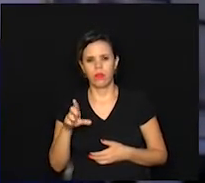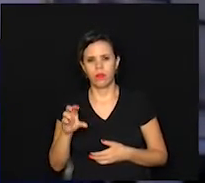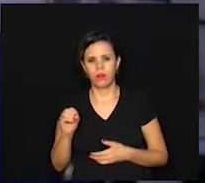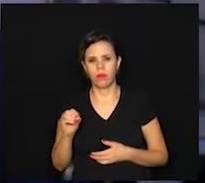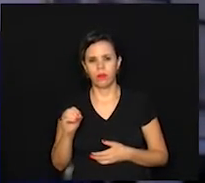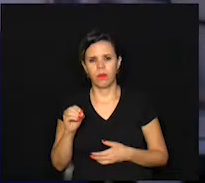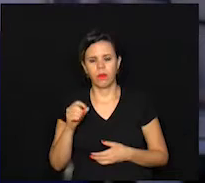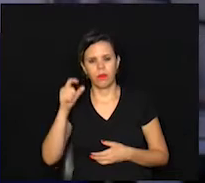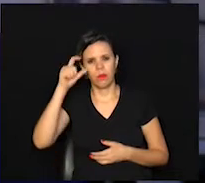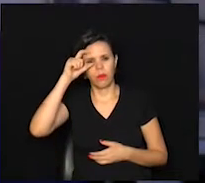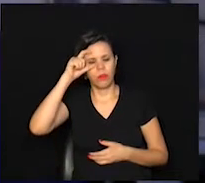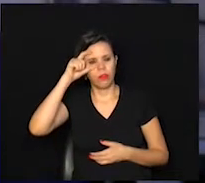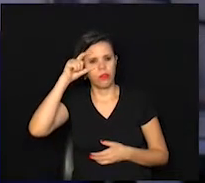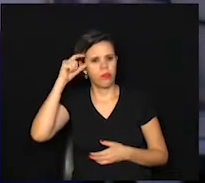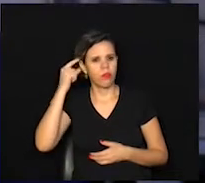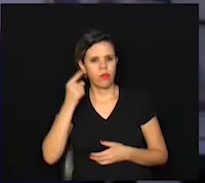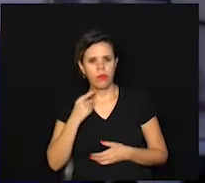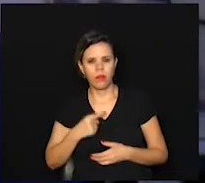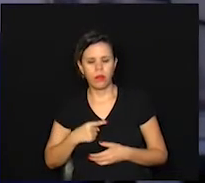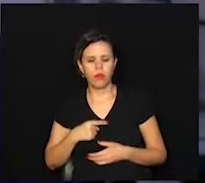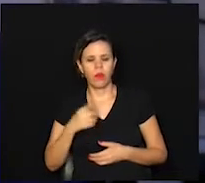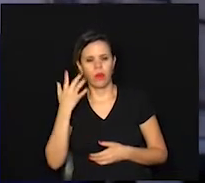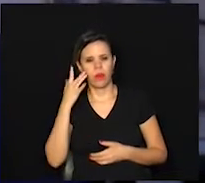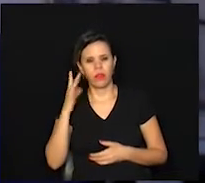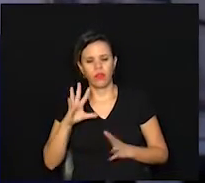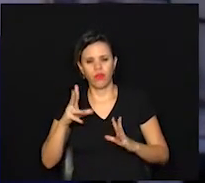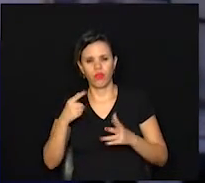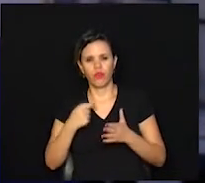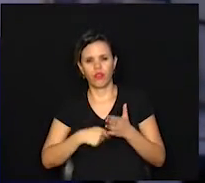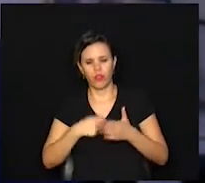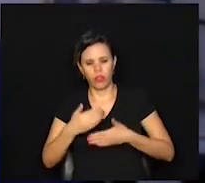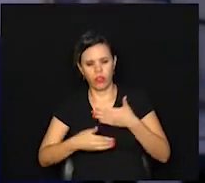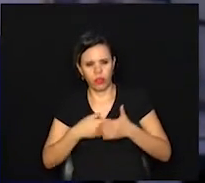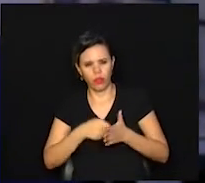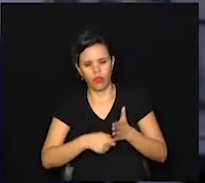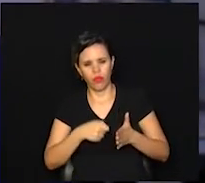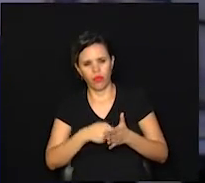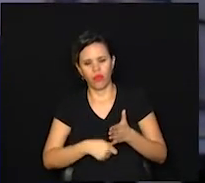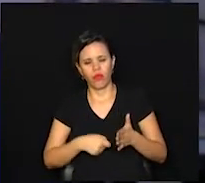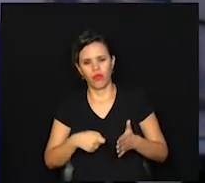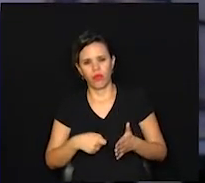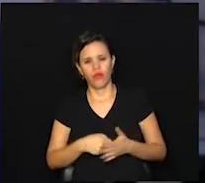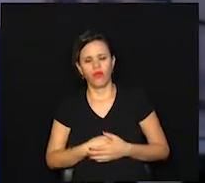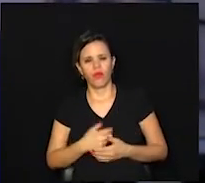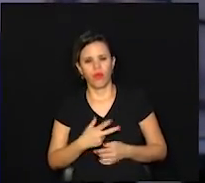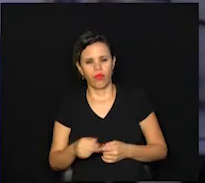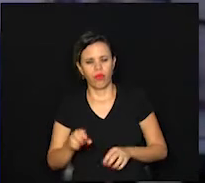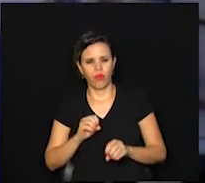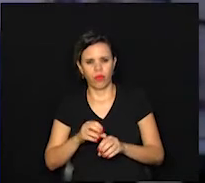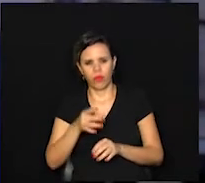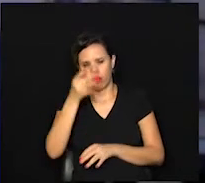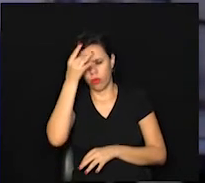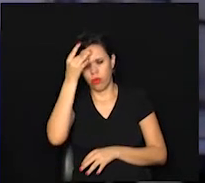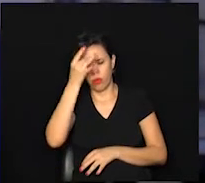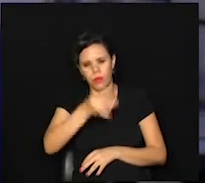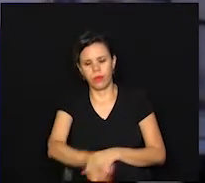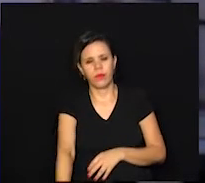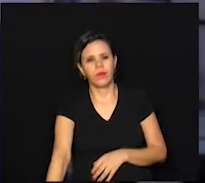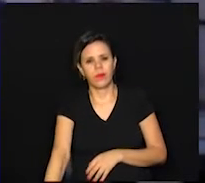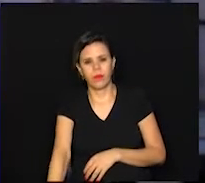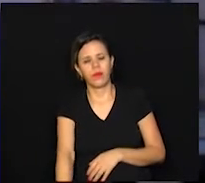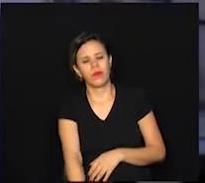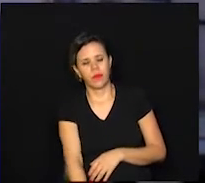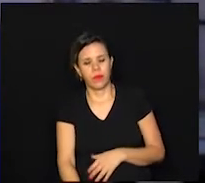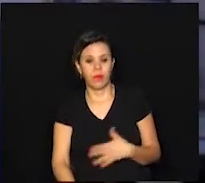né? Eu acho que todo o processo político de resistência, de luta, ele é um processo educativo também, né?